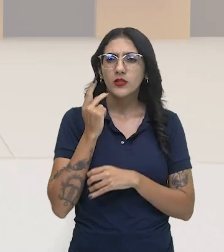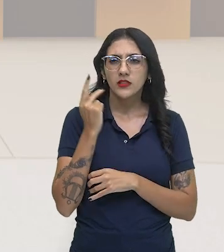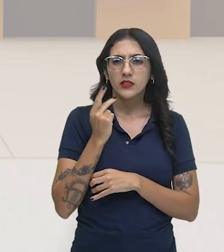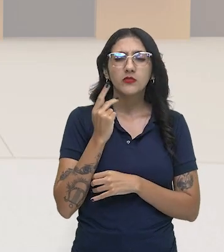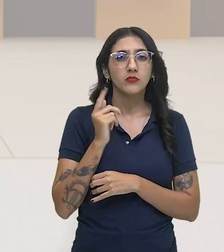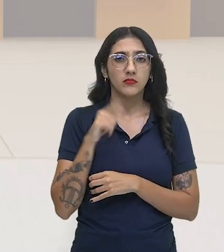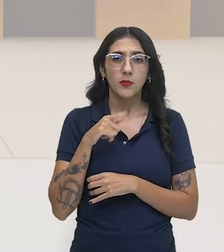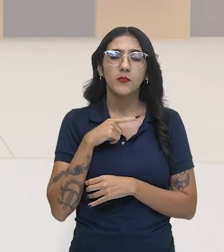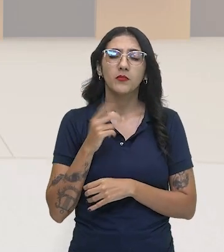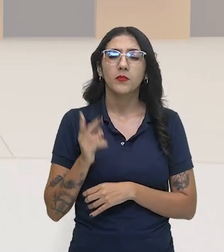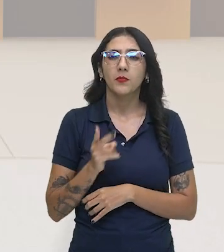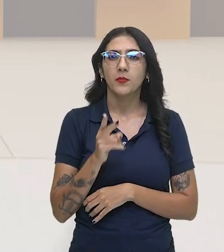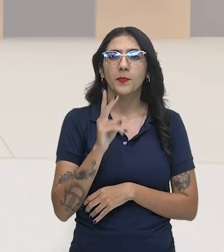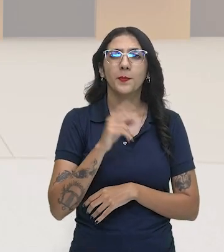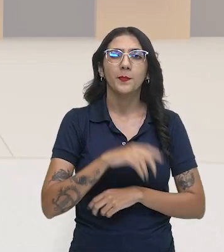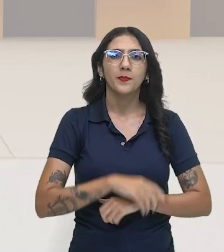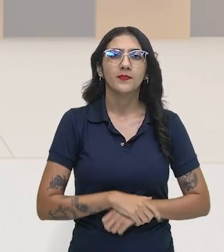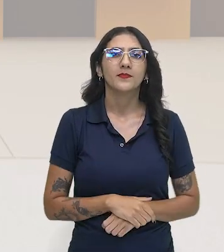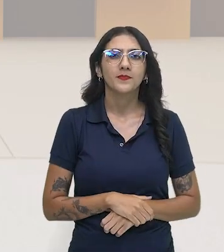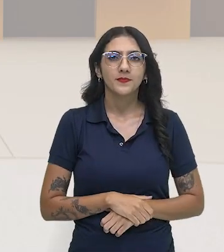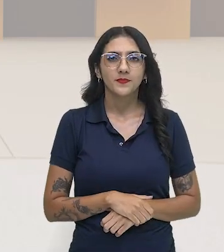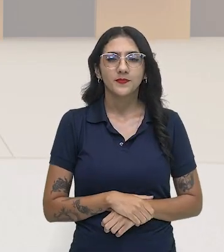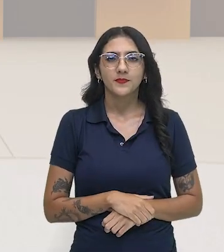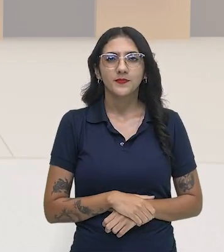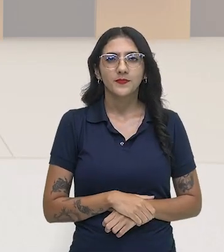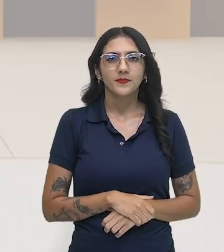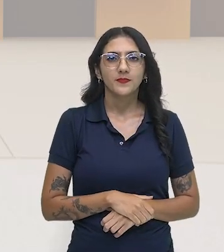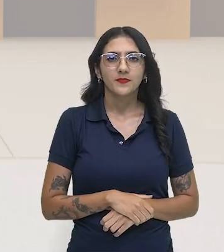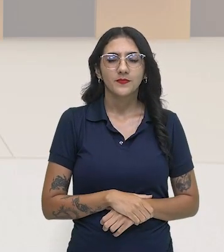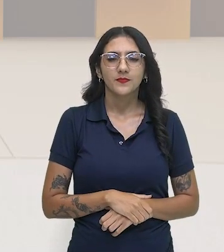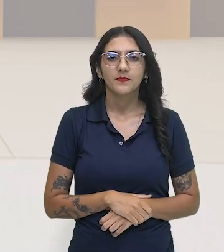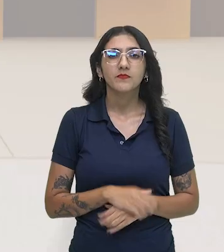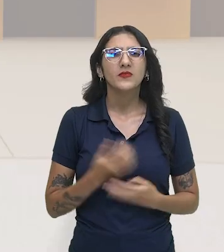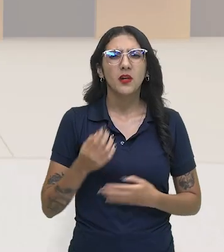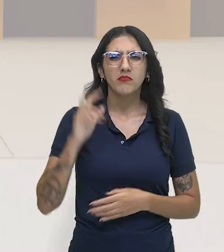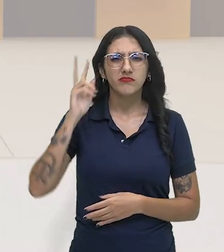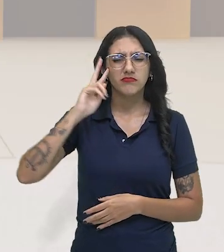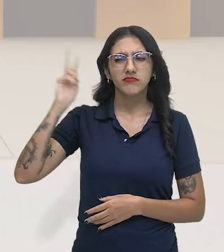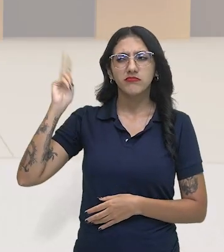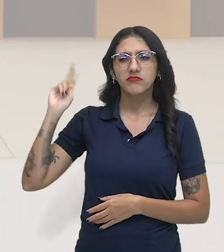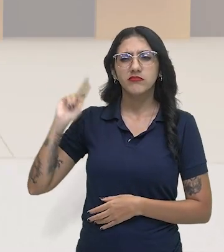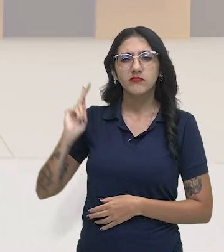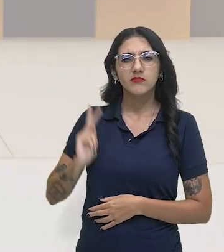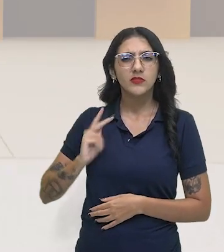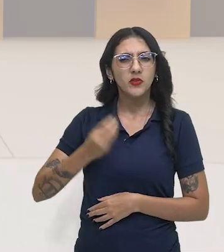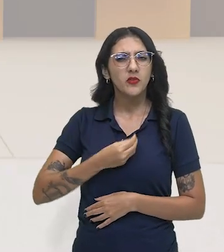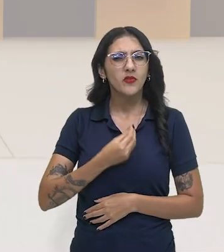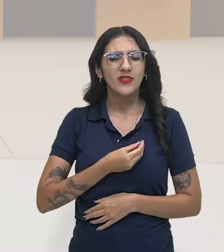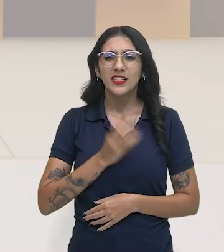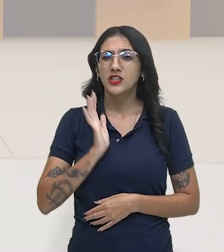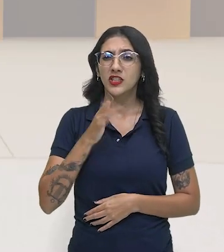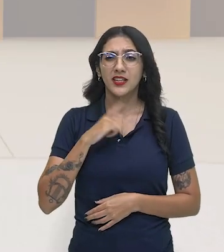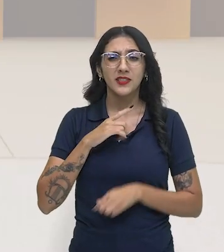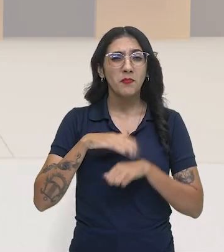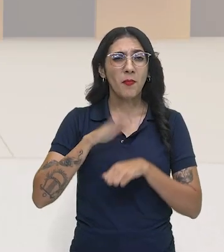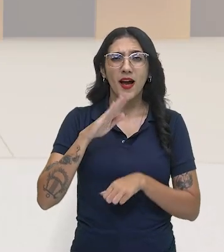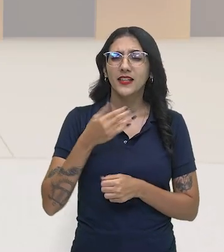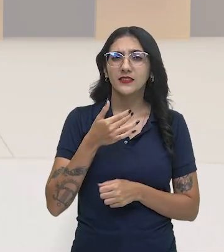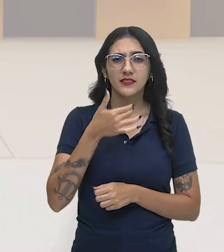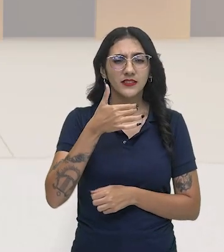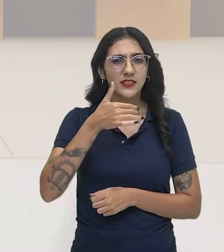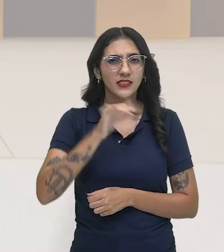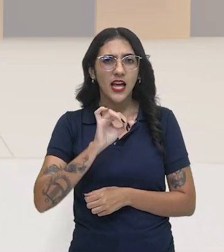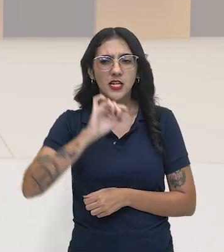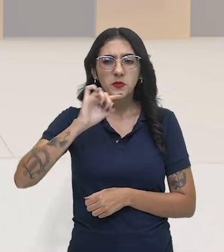sempre muito importante. Exatamente. E os seus antecedentes mais longínquos, gente, viviam aqui há mais de